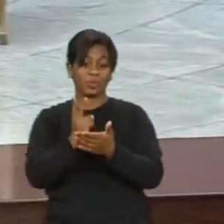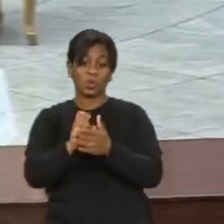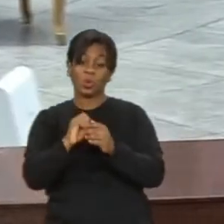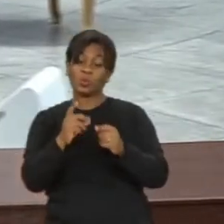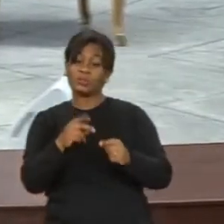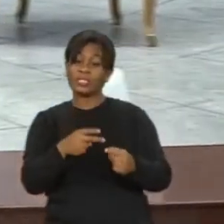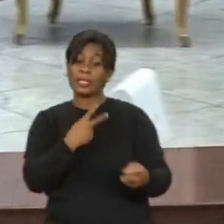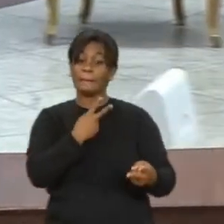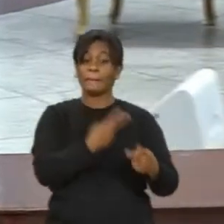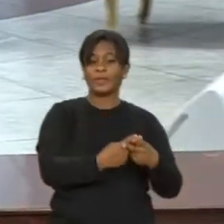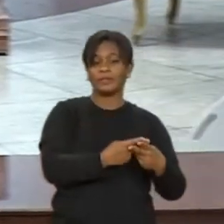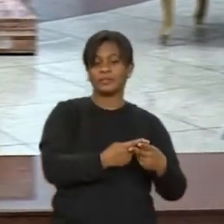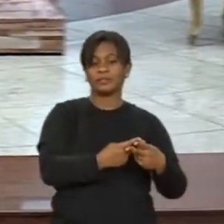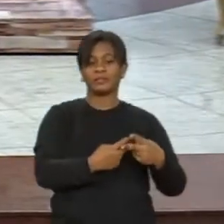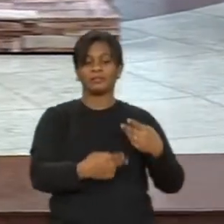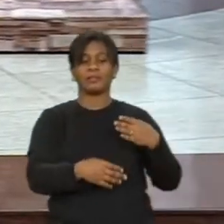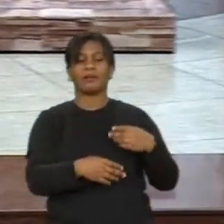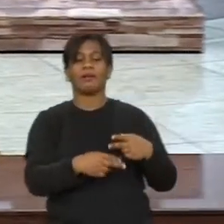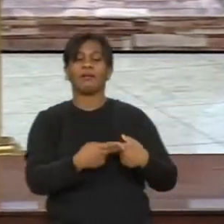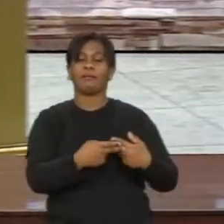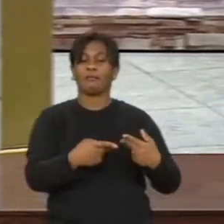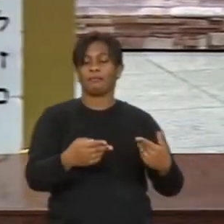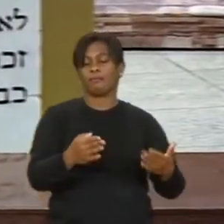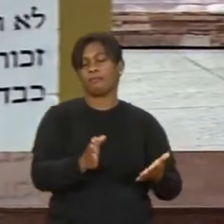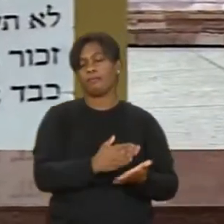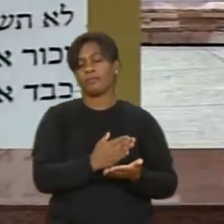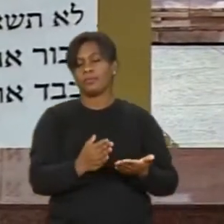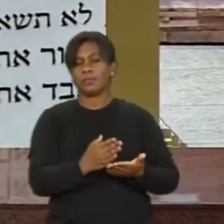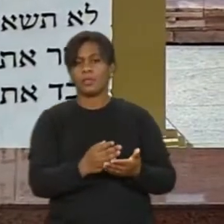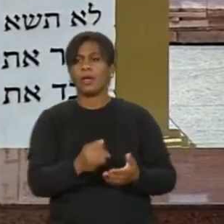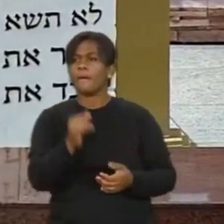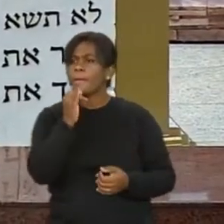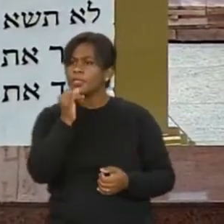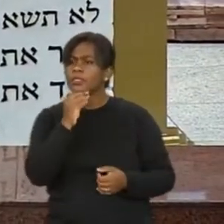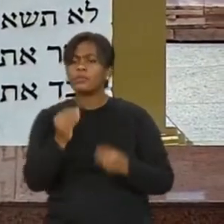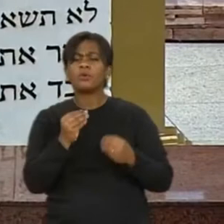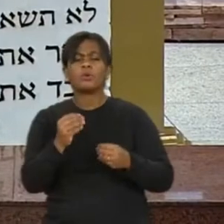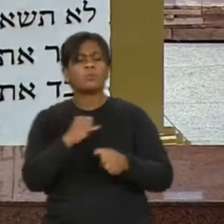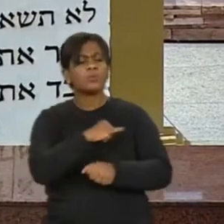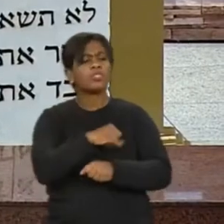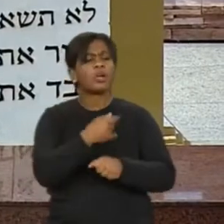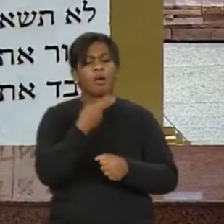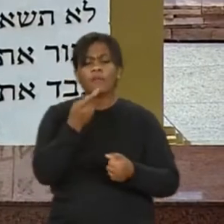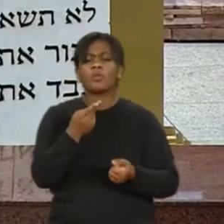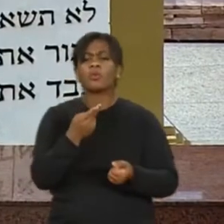Por exemplo, como é que Jacó falou com Labão?